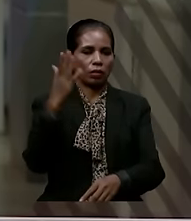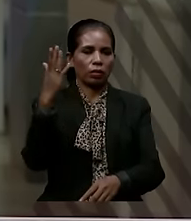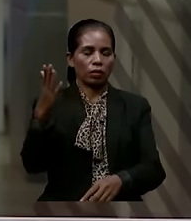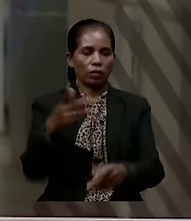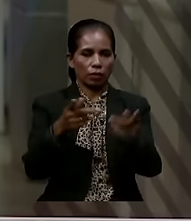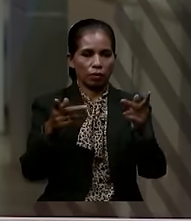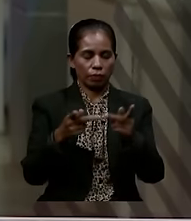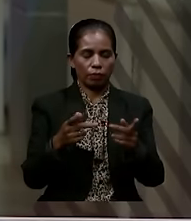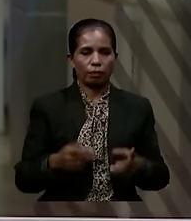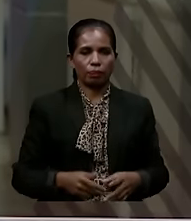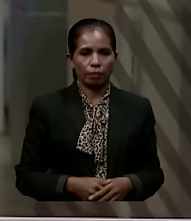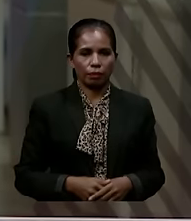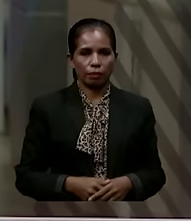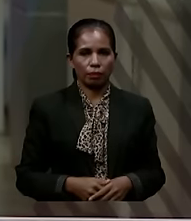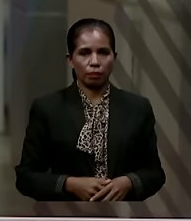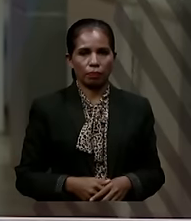terreno.